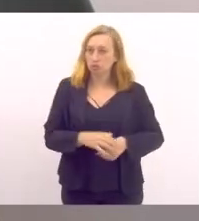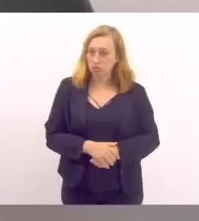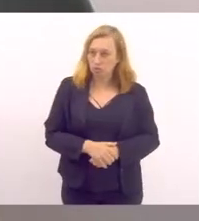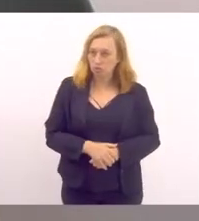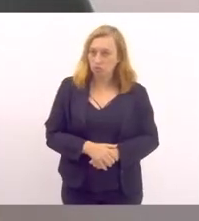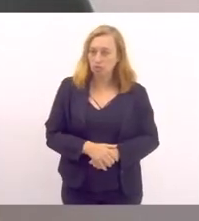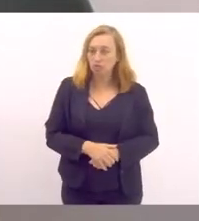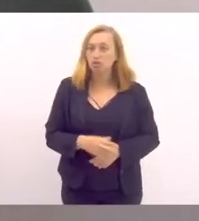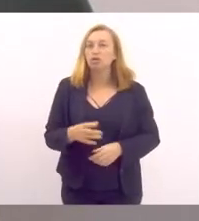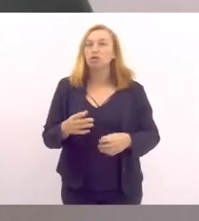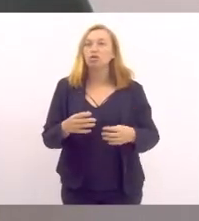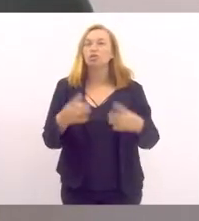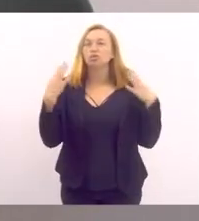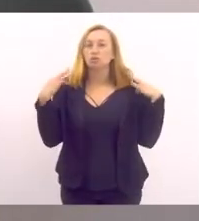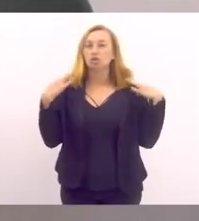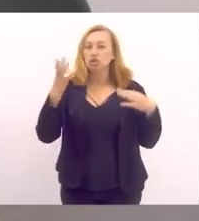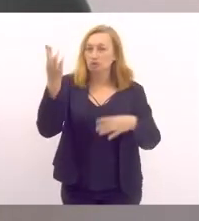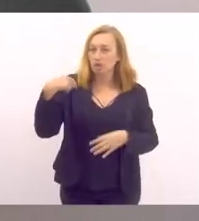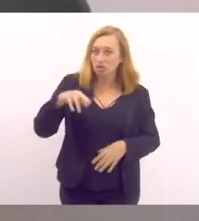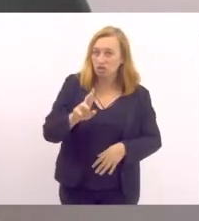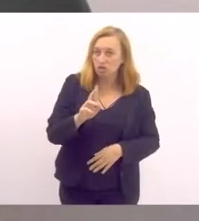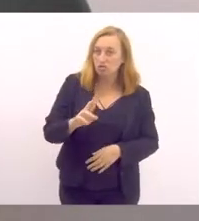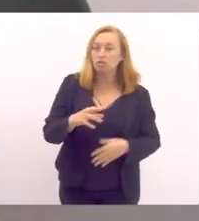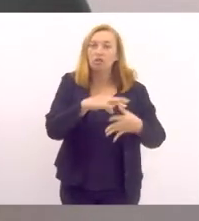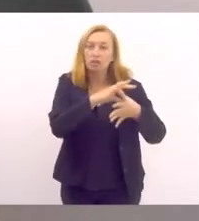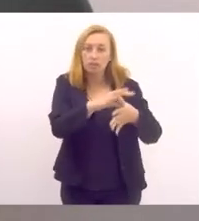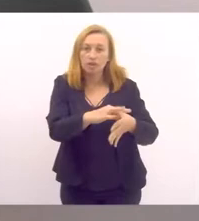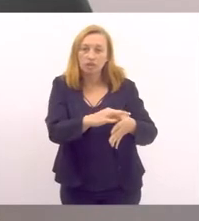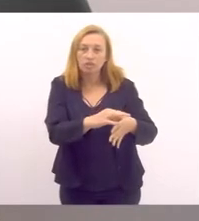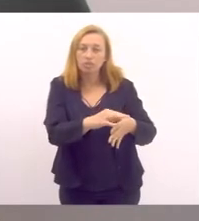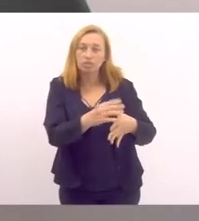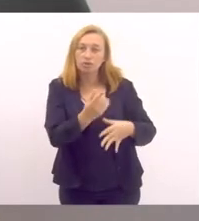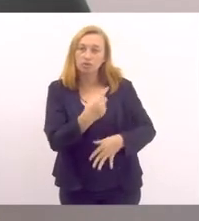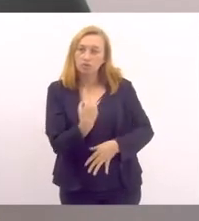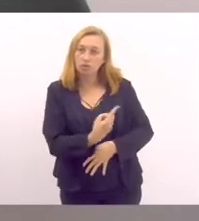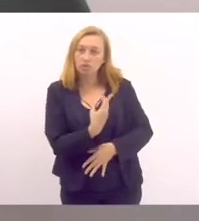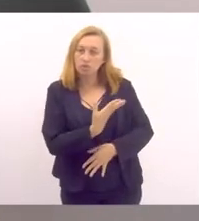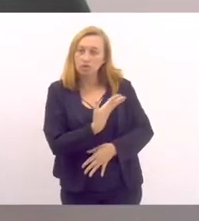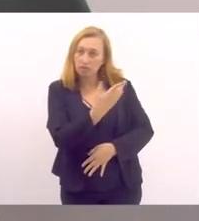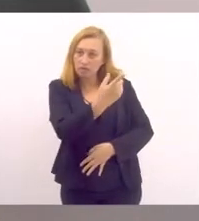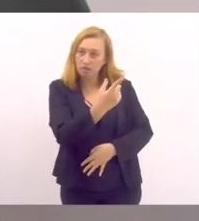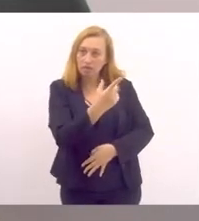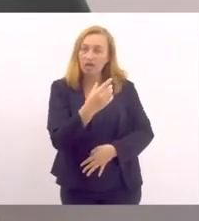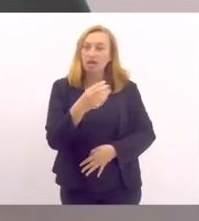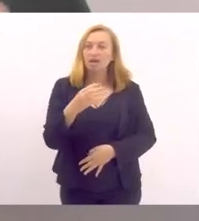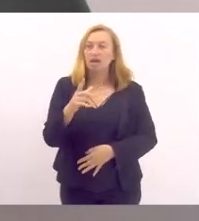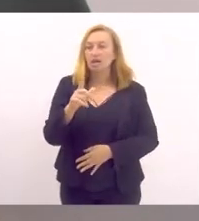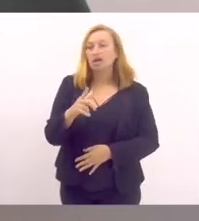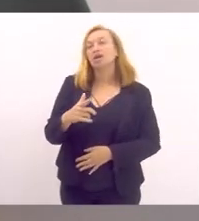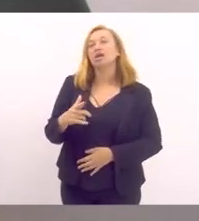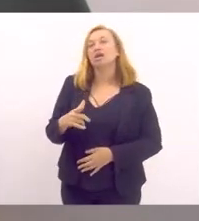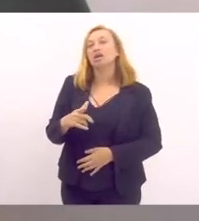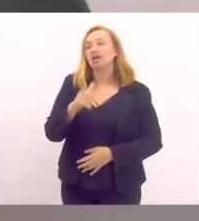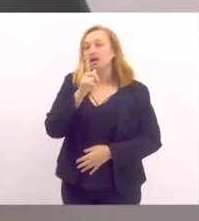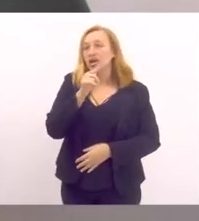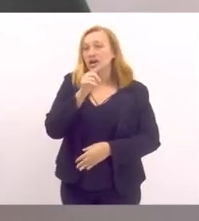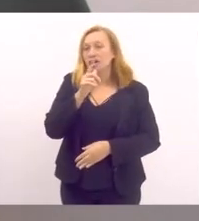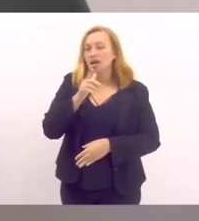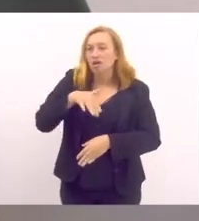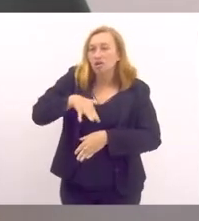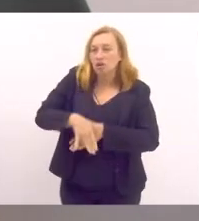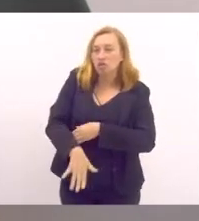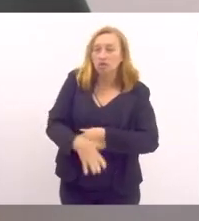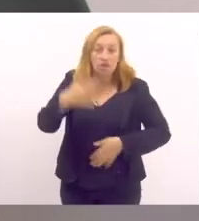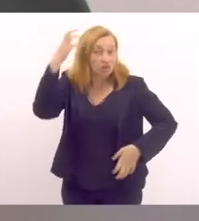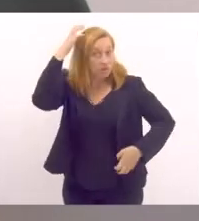turismo religioso, que o nosso amigo Gui aqui muito bem pode seguir, que tem em Cachoeiras de Macacu, que tem em diversos outros municípios.